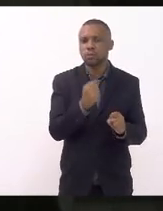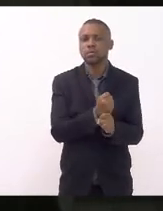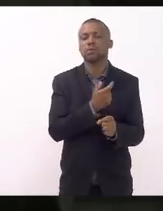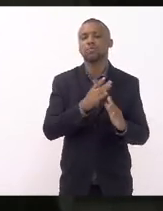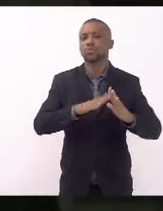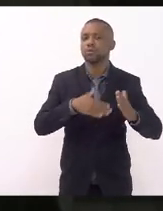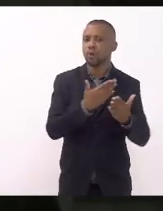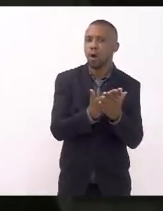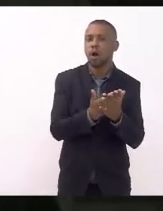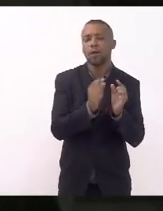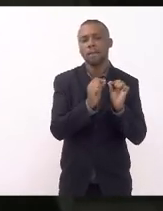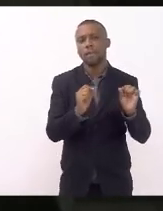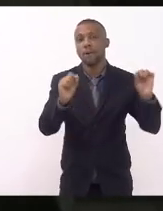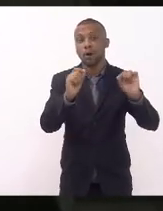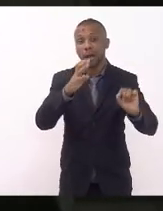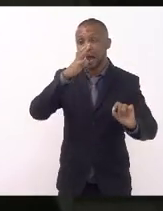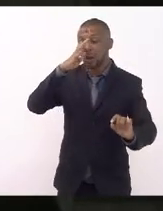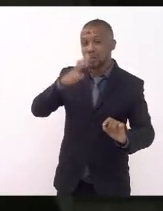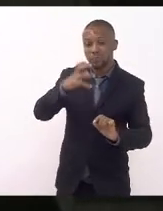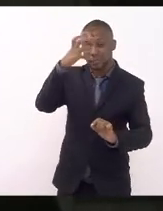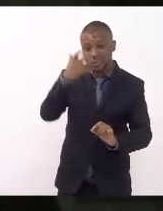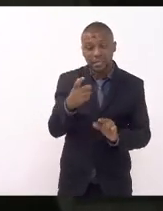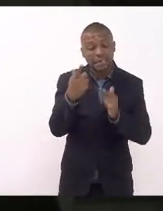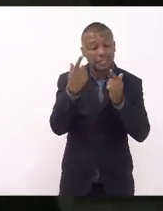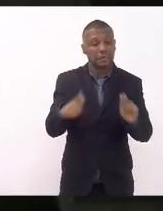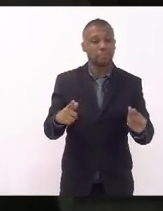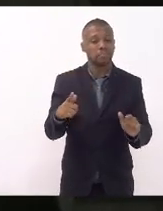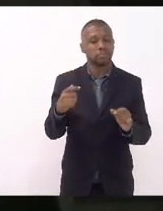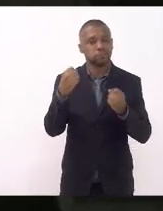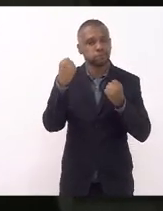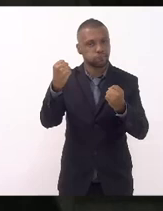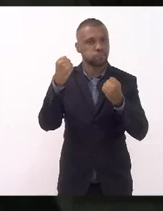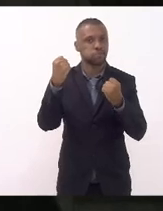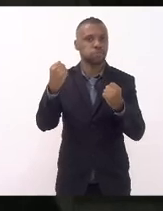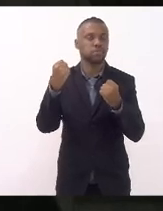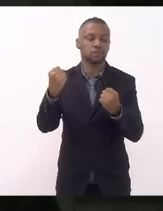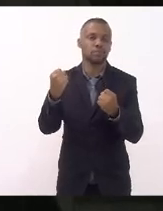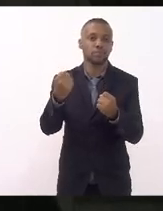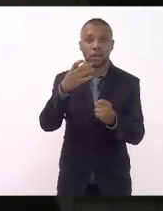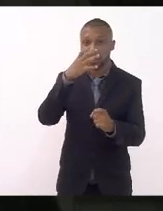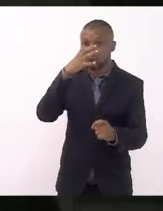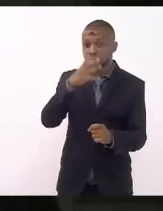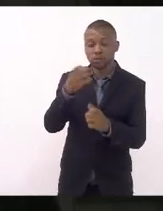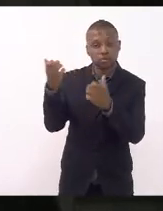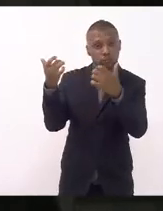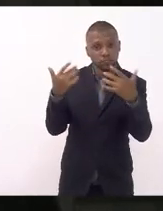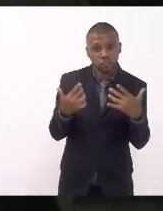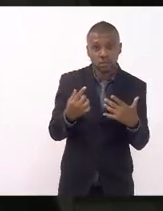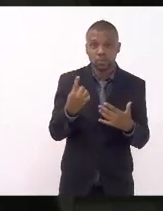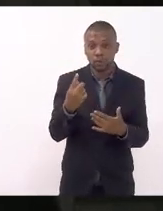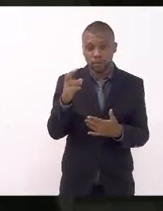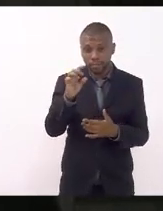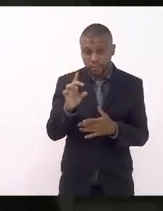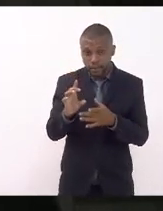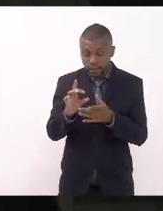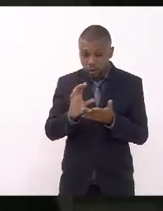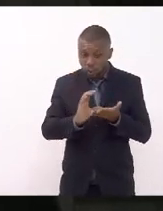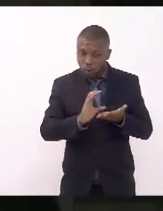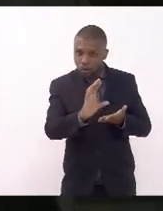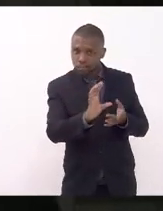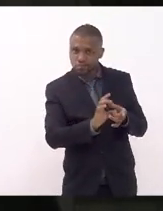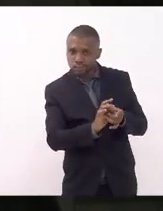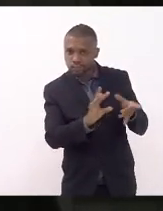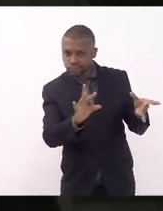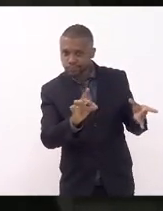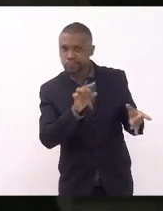acusações mais sérias ainda, essa já é gravíssima. Há acusações também que dizem respeito de que, uma vez liberados os recursos do